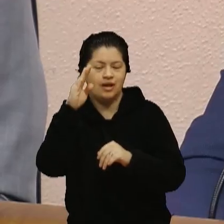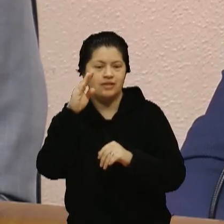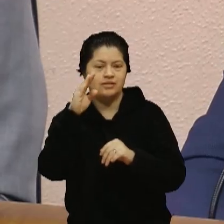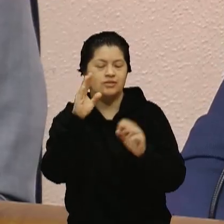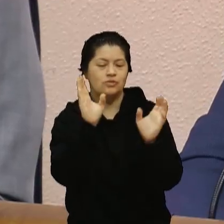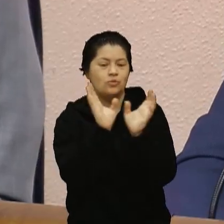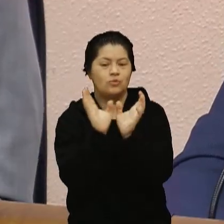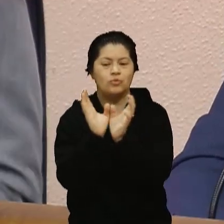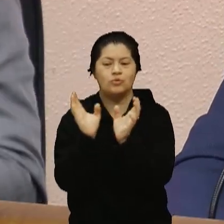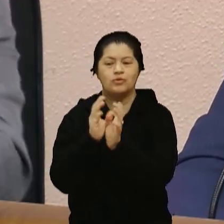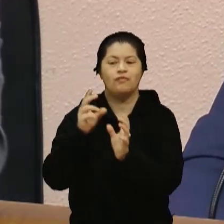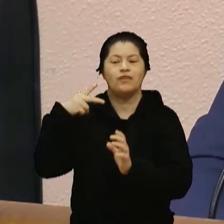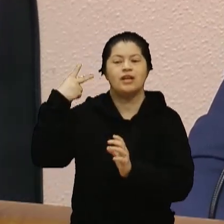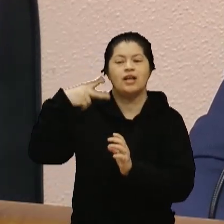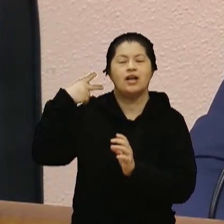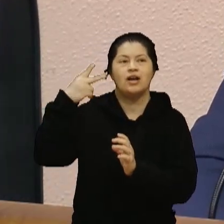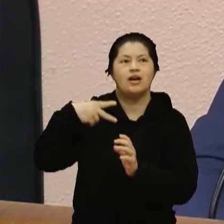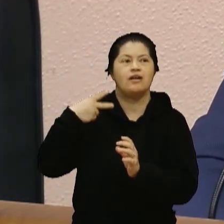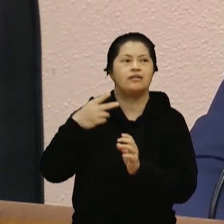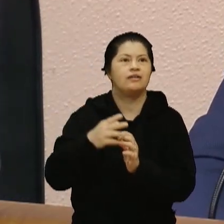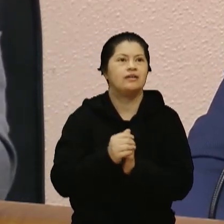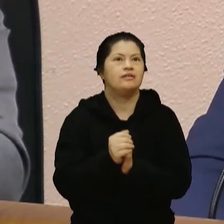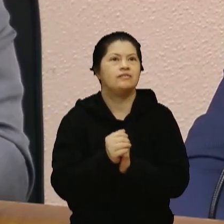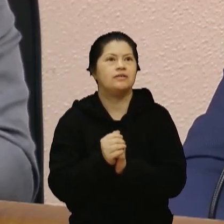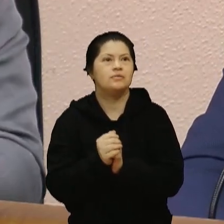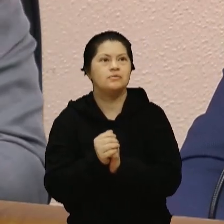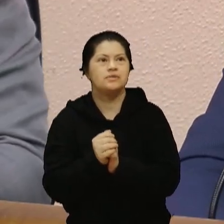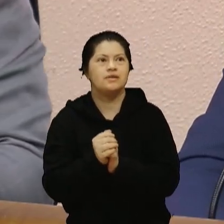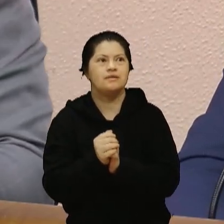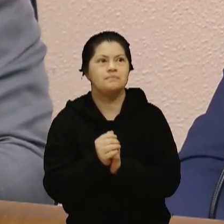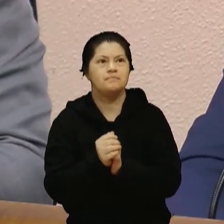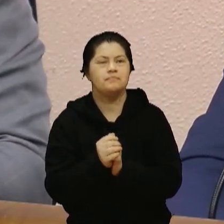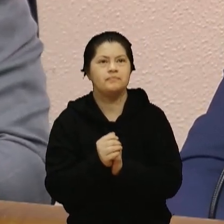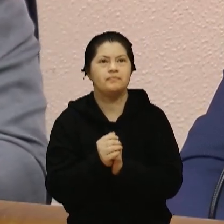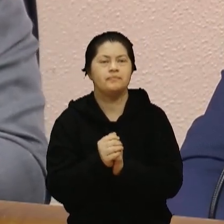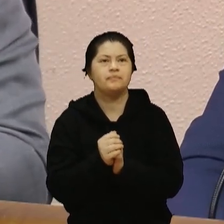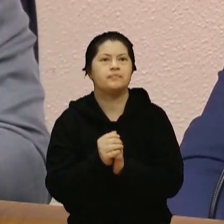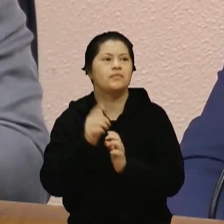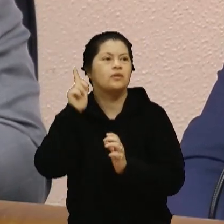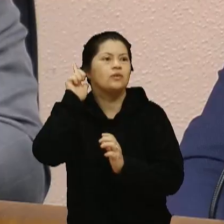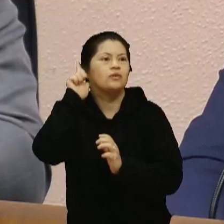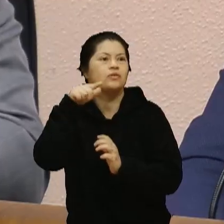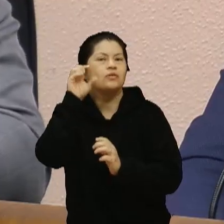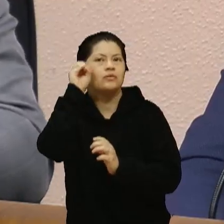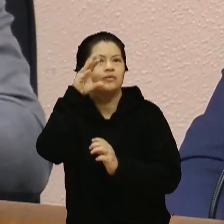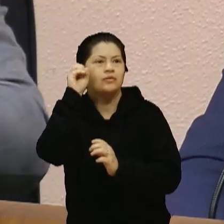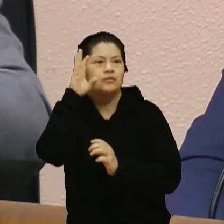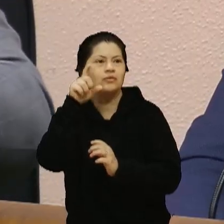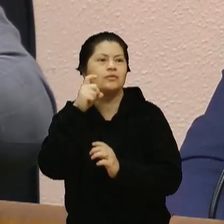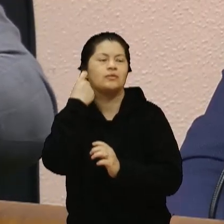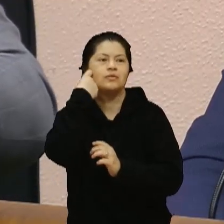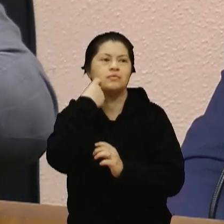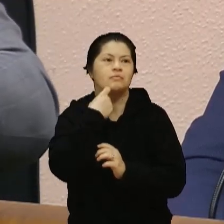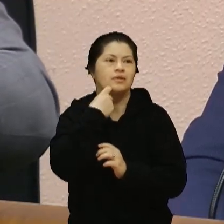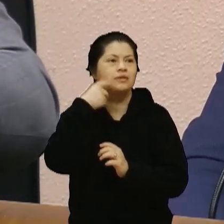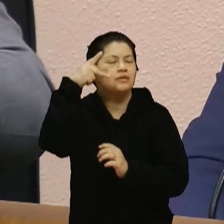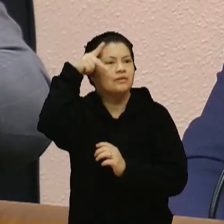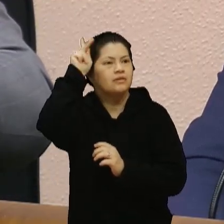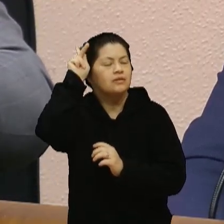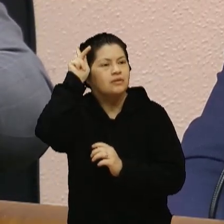colegas vereadores, o Fiuza, o Garbim, o Iago, a Sandra, em nome do